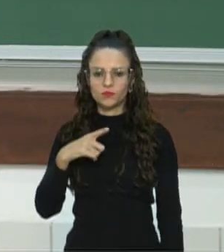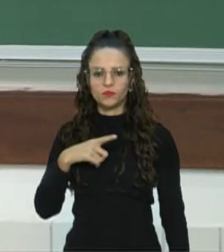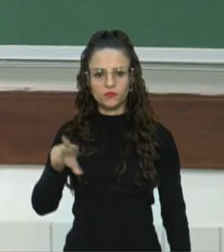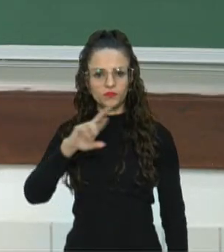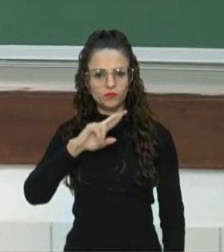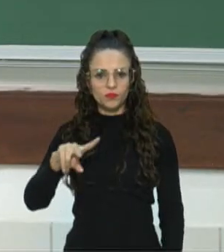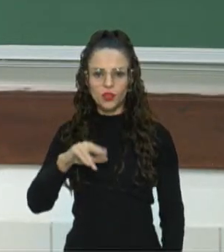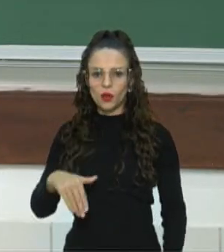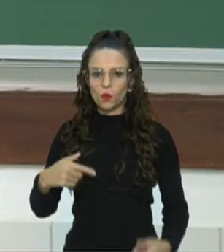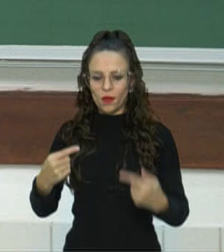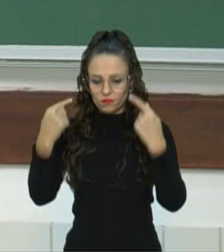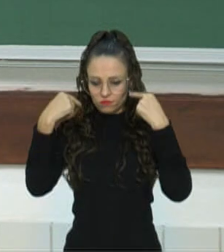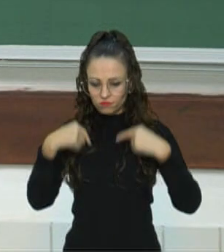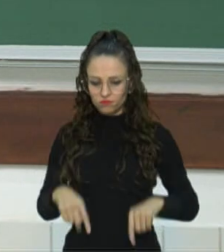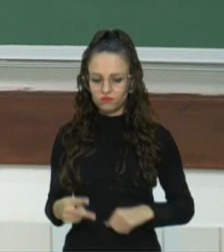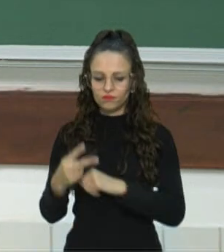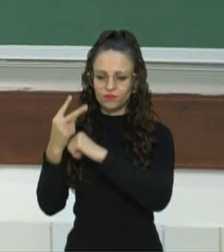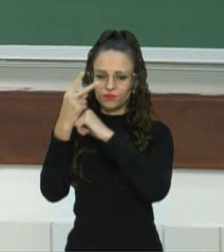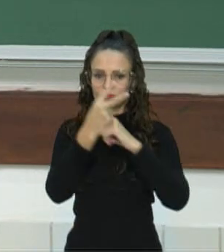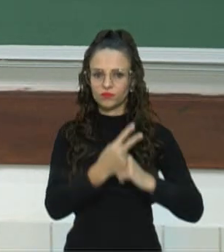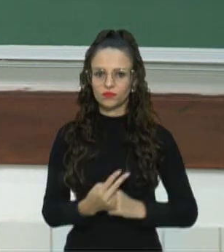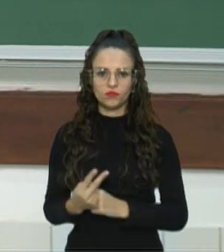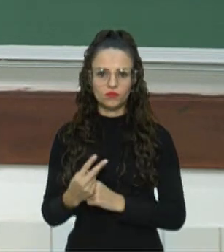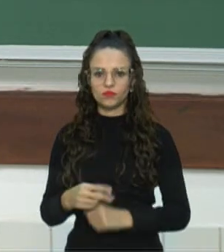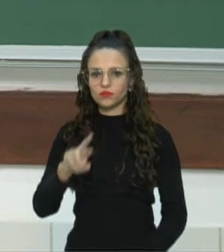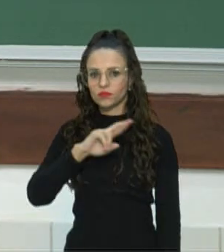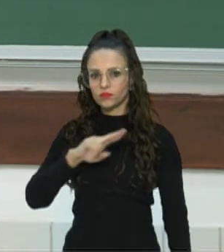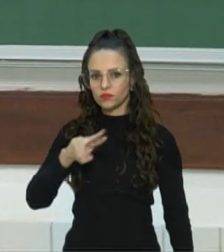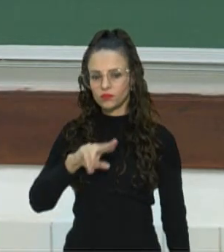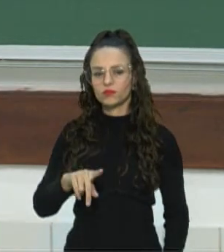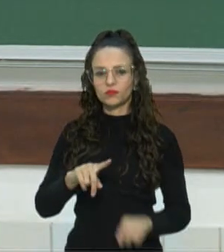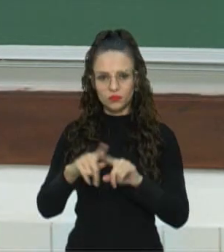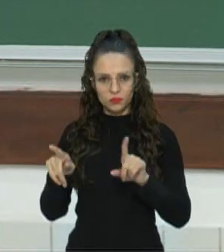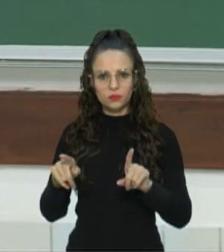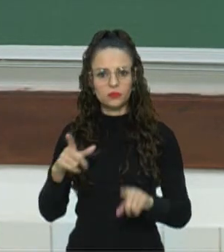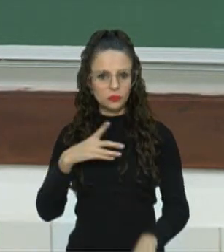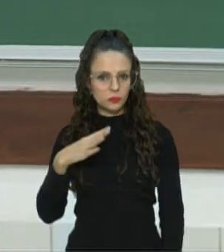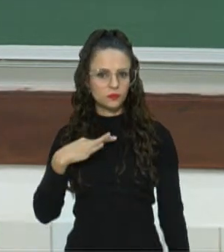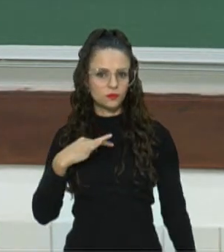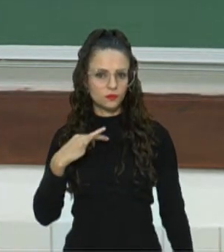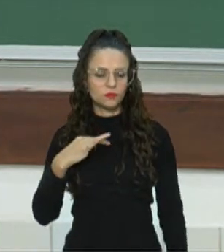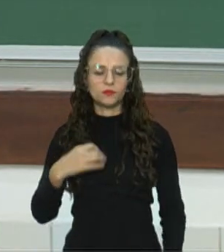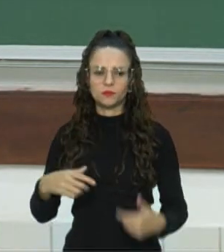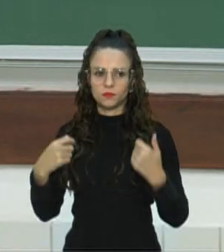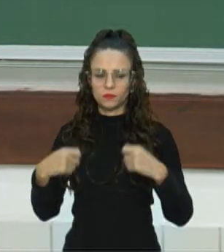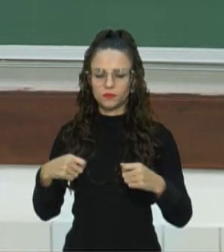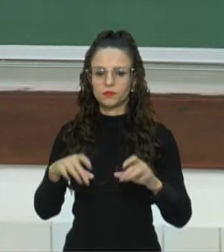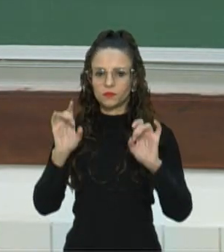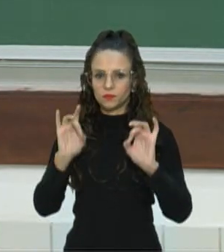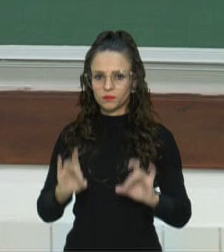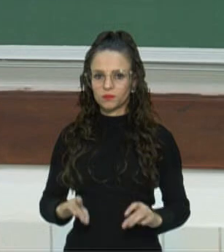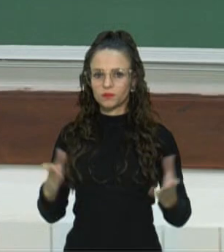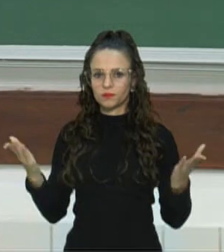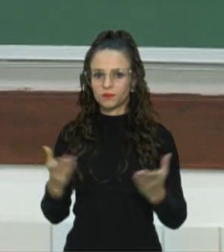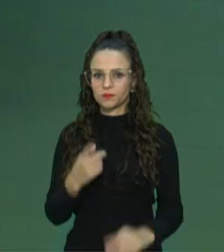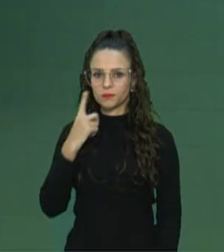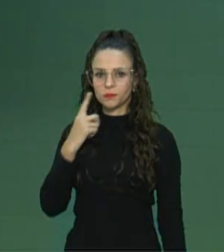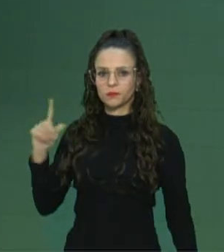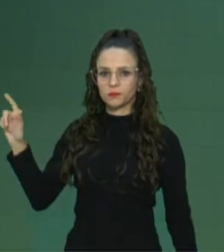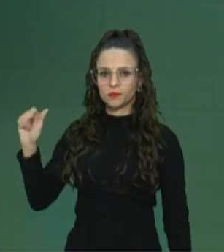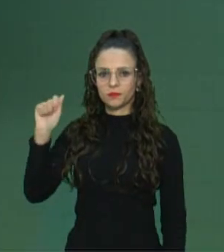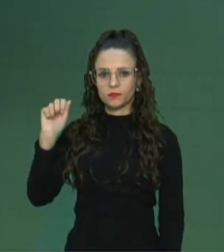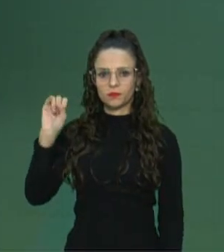uma armadura como nós tínhamos lá no Kendo, mas também tem suas vestimentas necessárias. Então, a modalidade agora é esta,